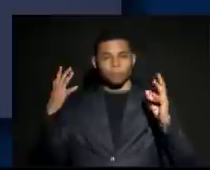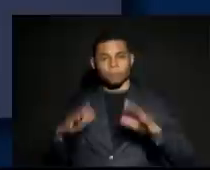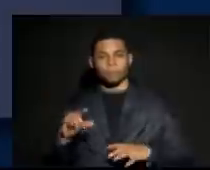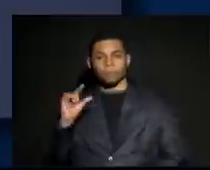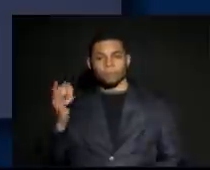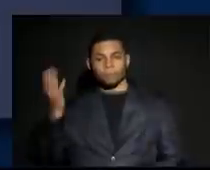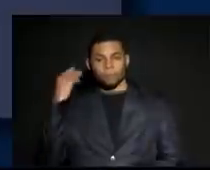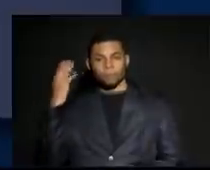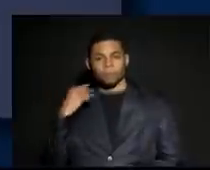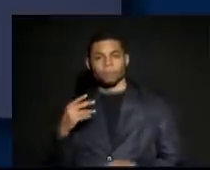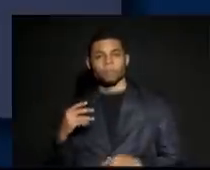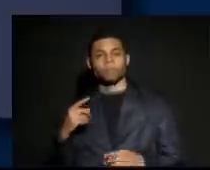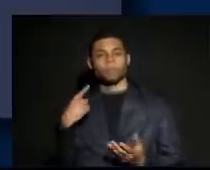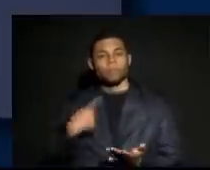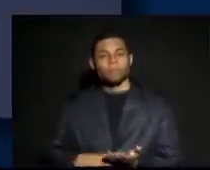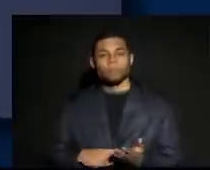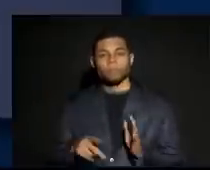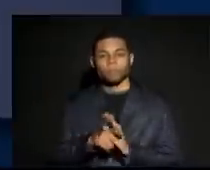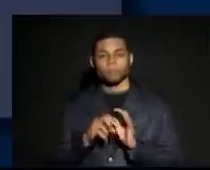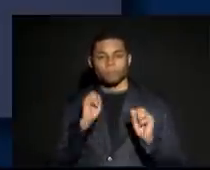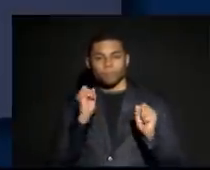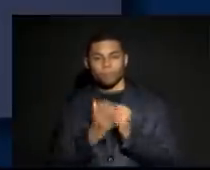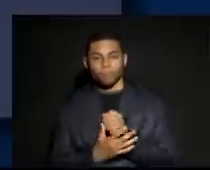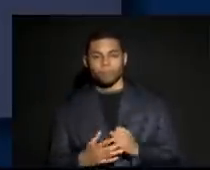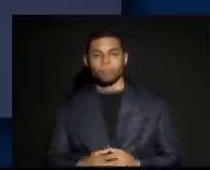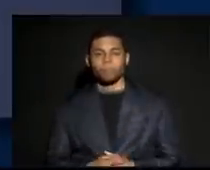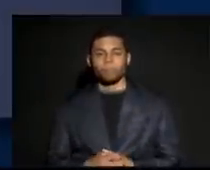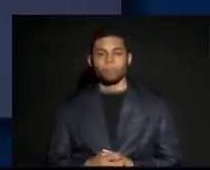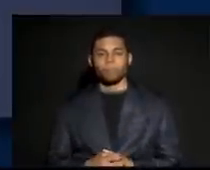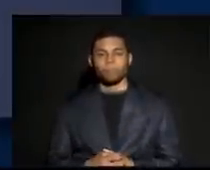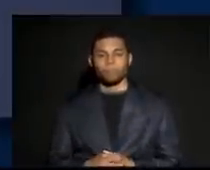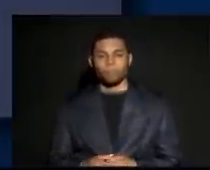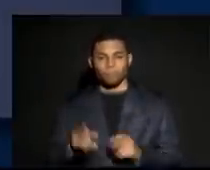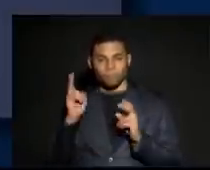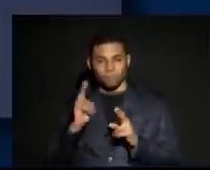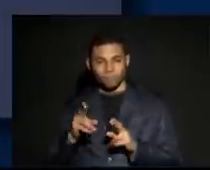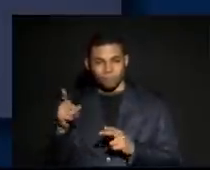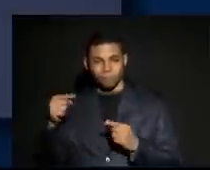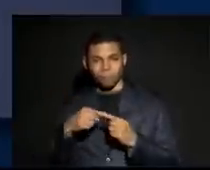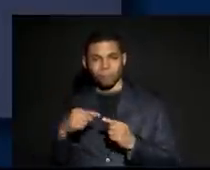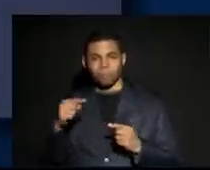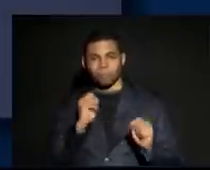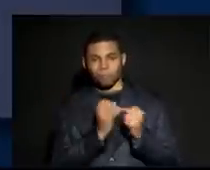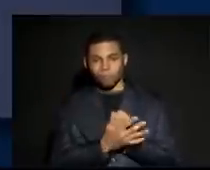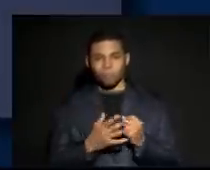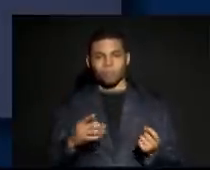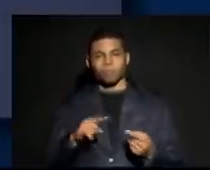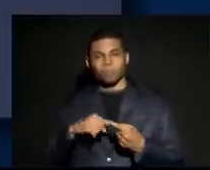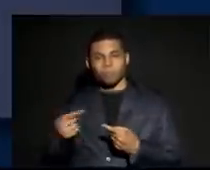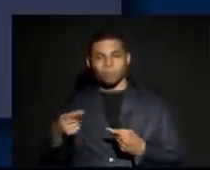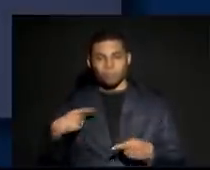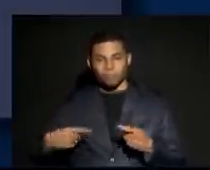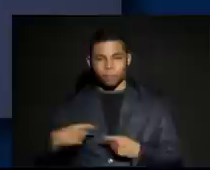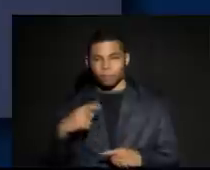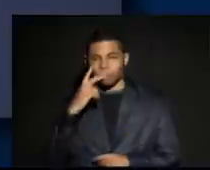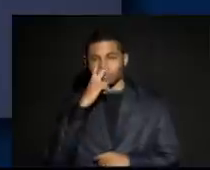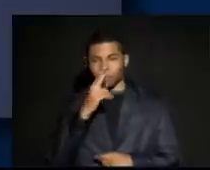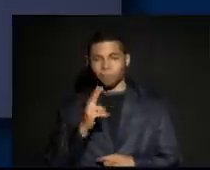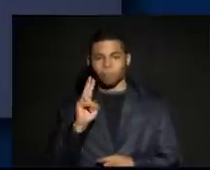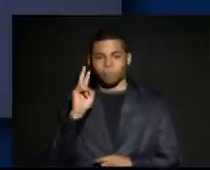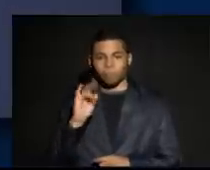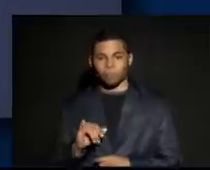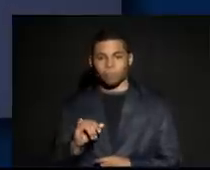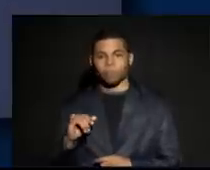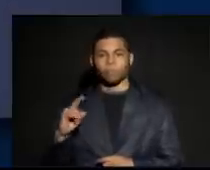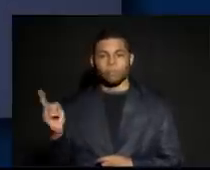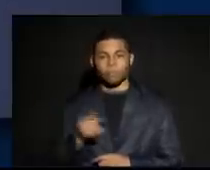eventos recentes a combinação de pandemia é com com a guerra é eu acho que vão dar uma